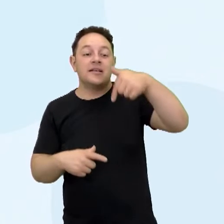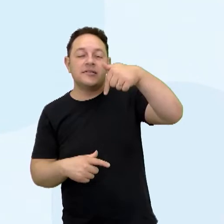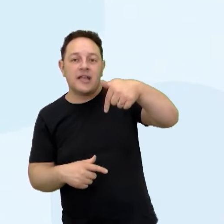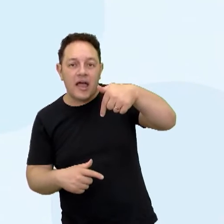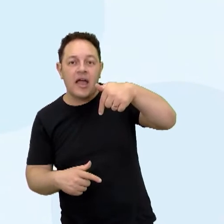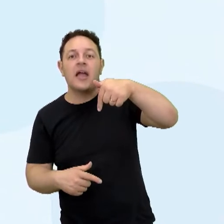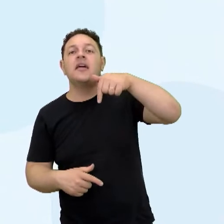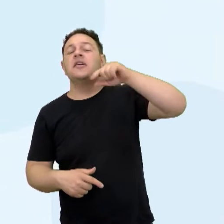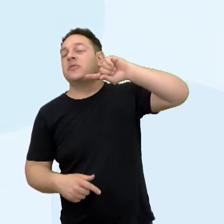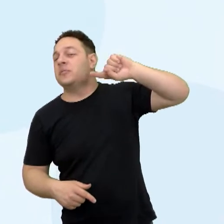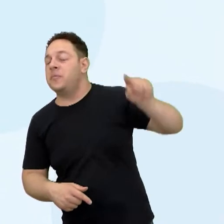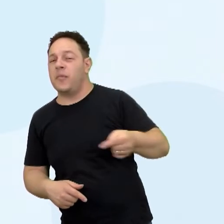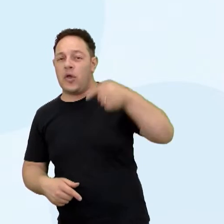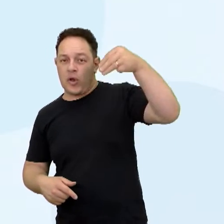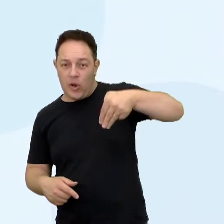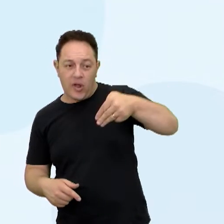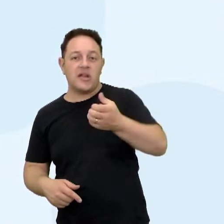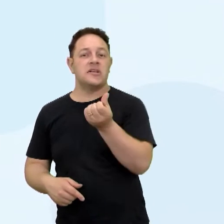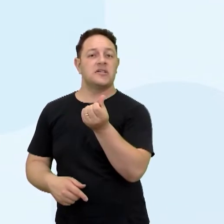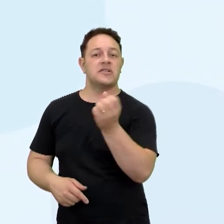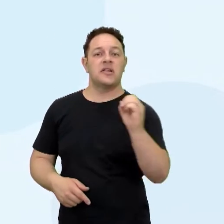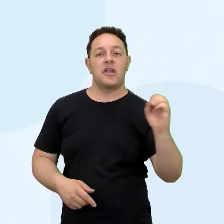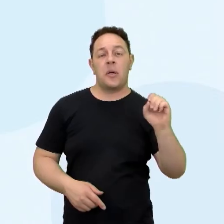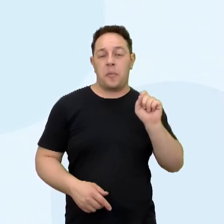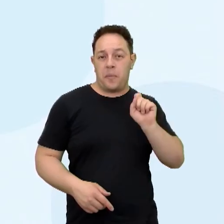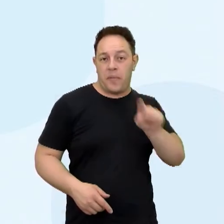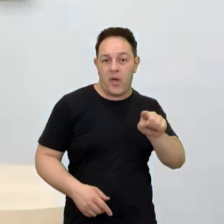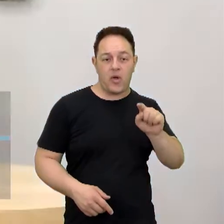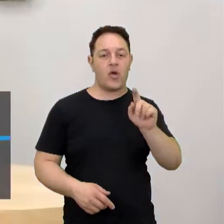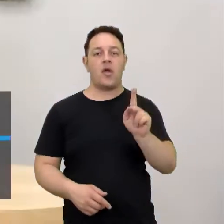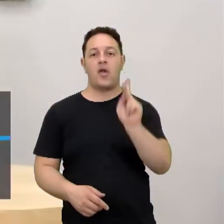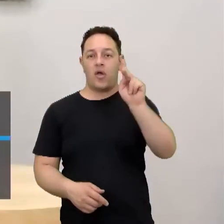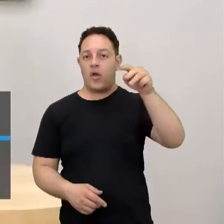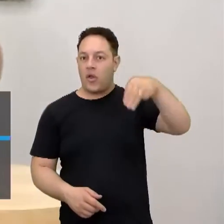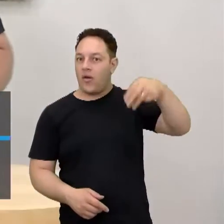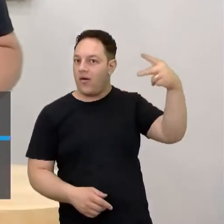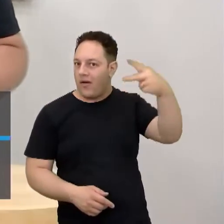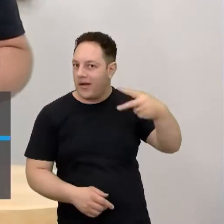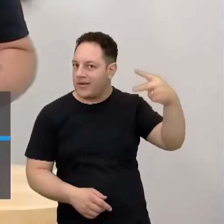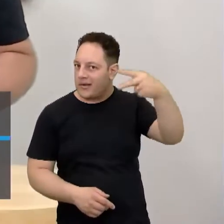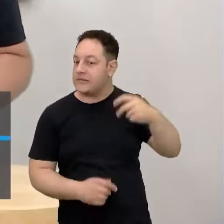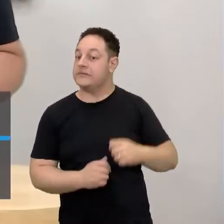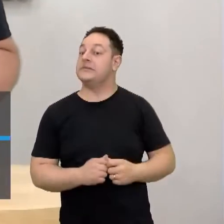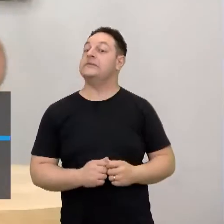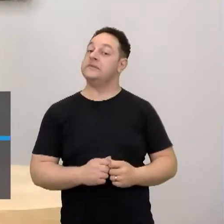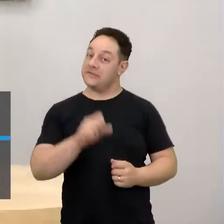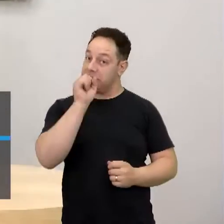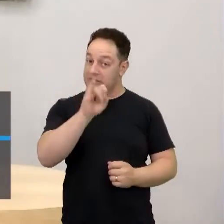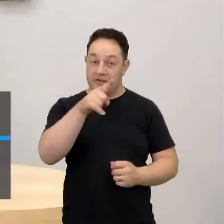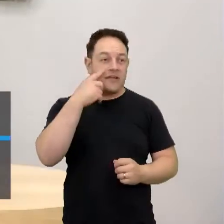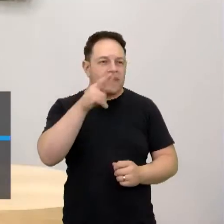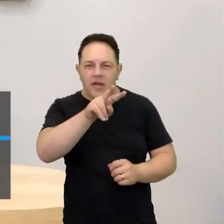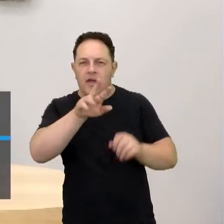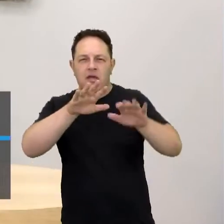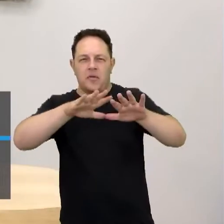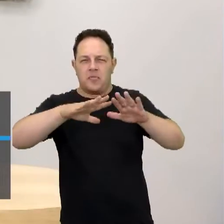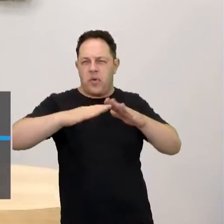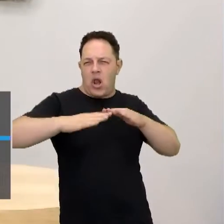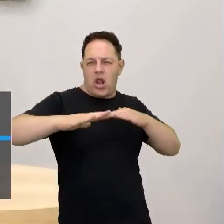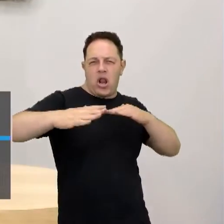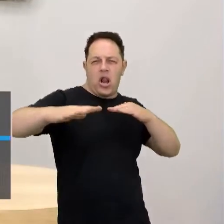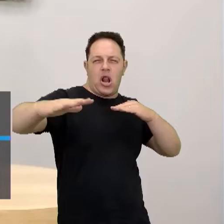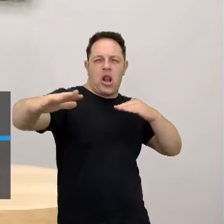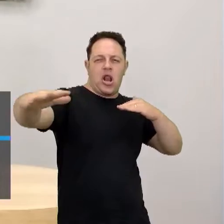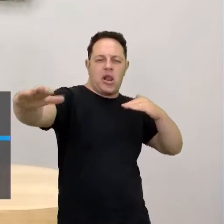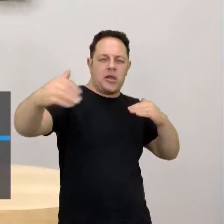7.600.000 quilômetros quadrados, né? Então, se a gente for relacionar, né, o tamanho, a extensão territorial em desertos, né, são aí mais